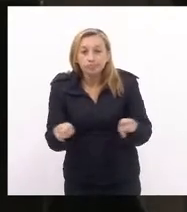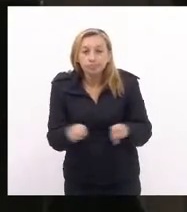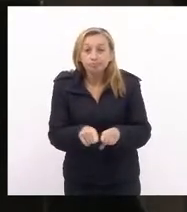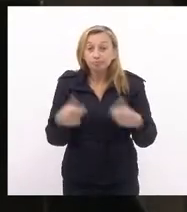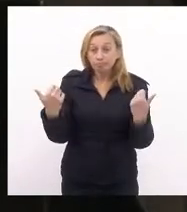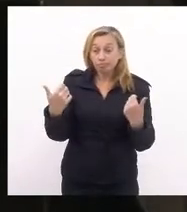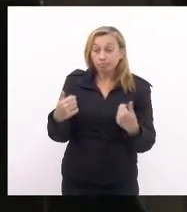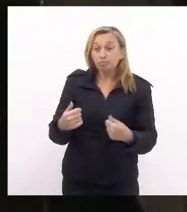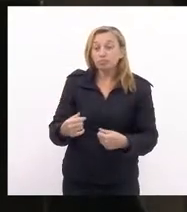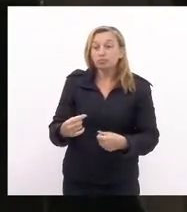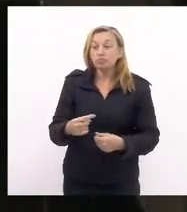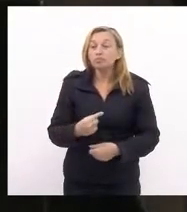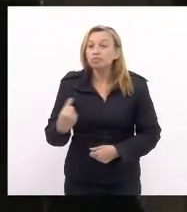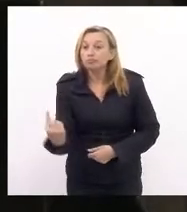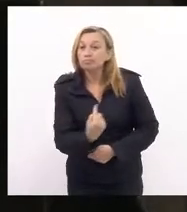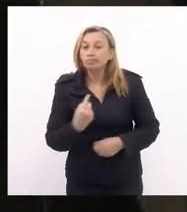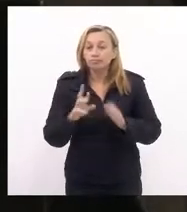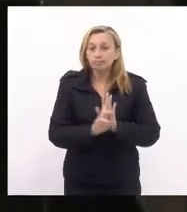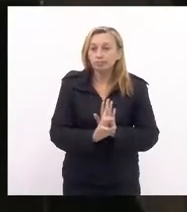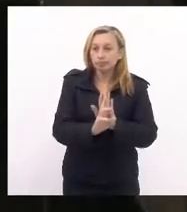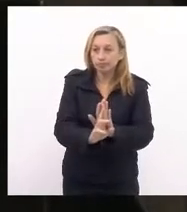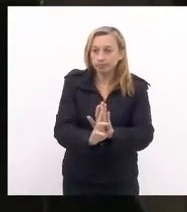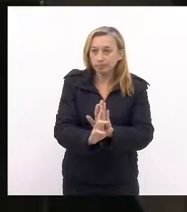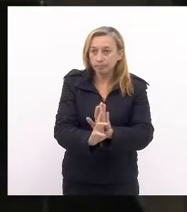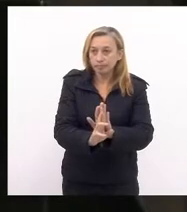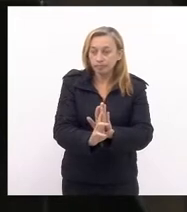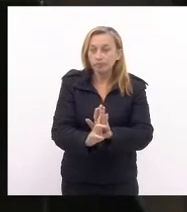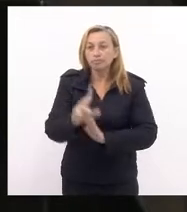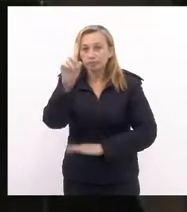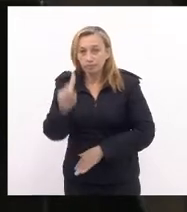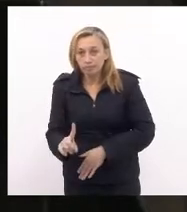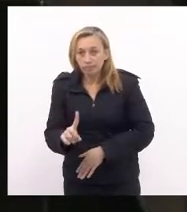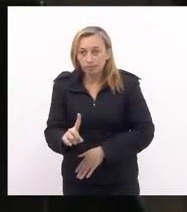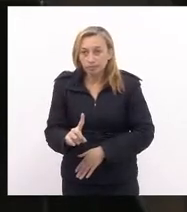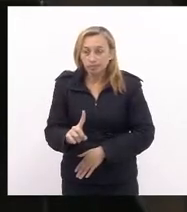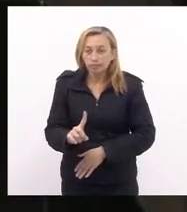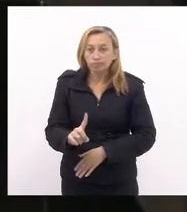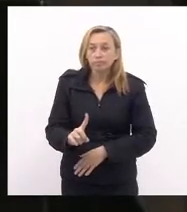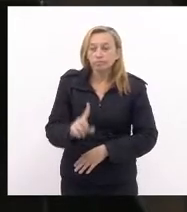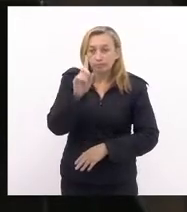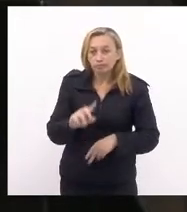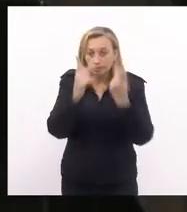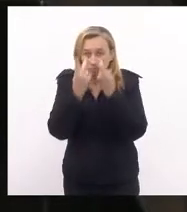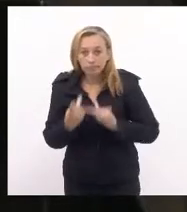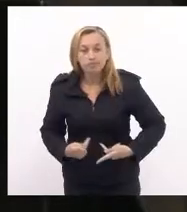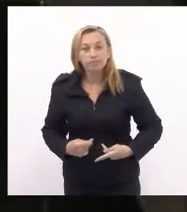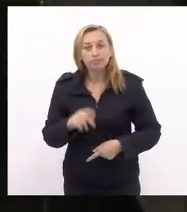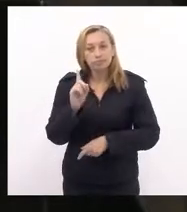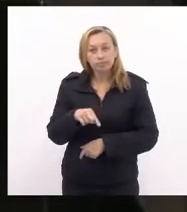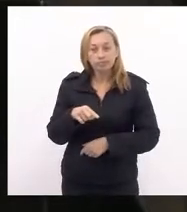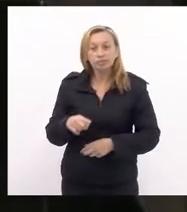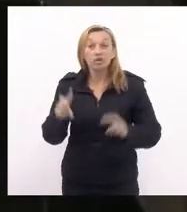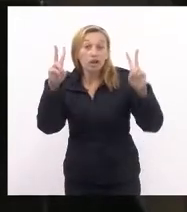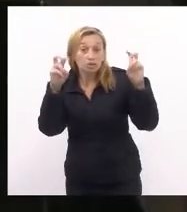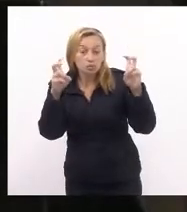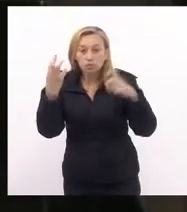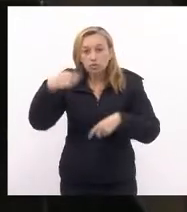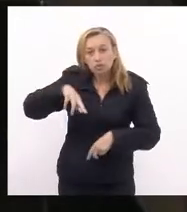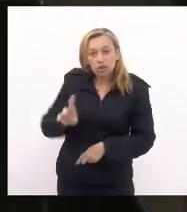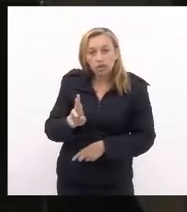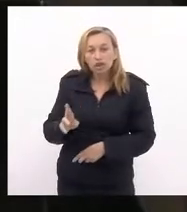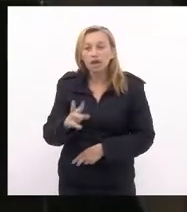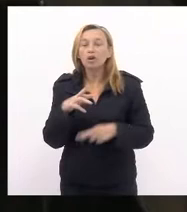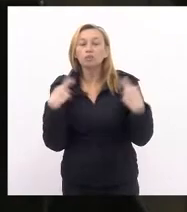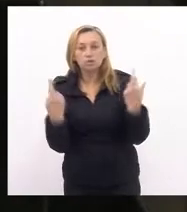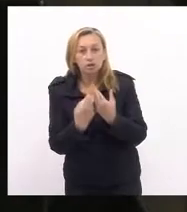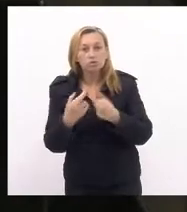nosso representante da diretoria, né, Direitos Humanos, assunto religioso, tivemos uma reunião,